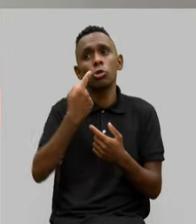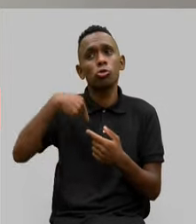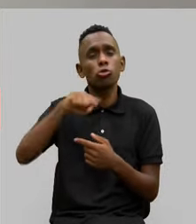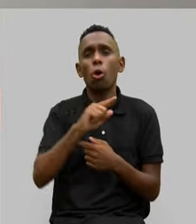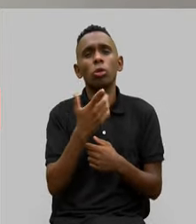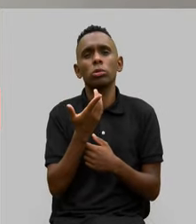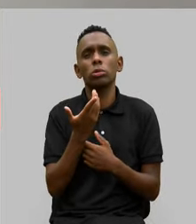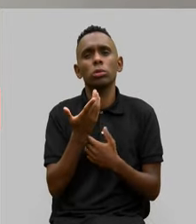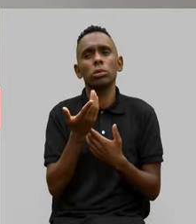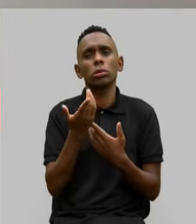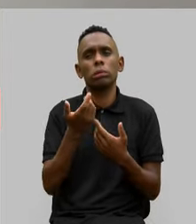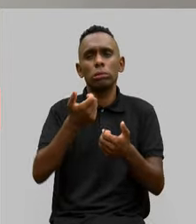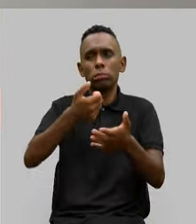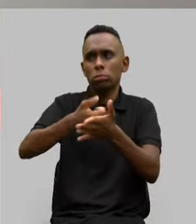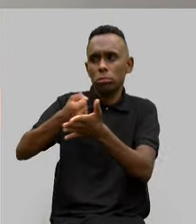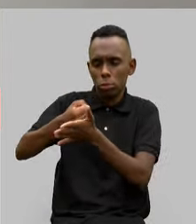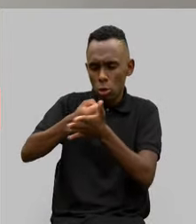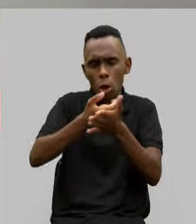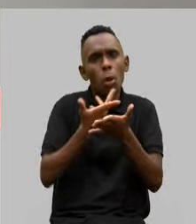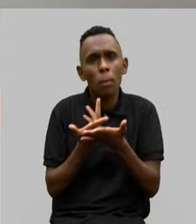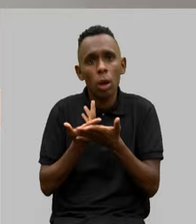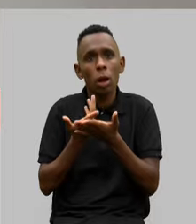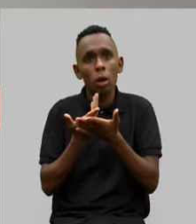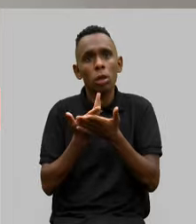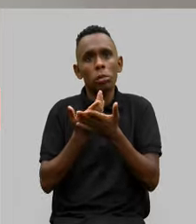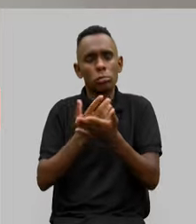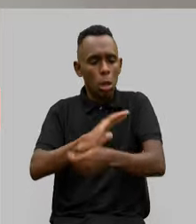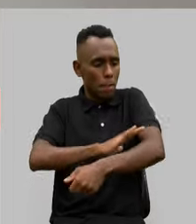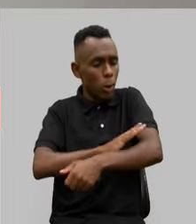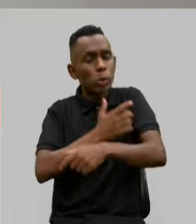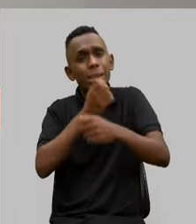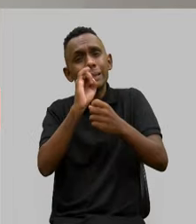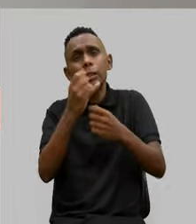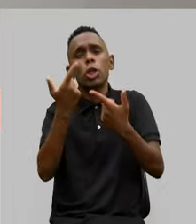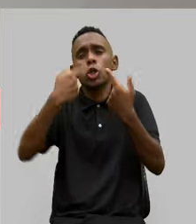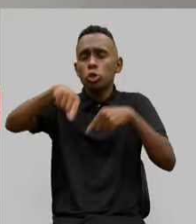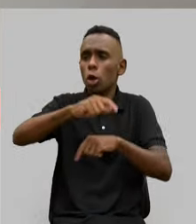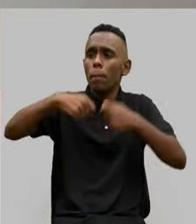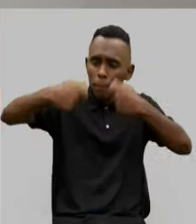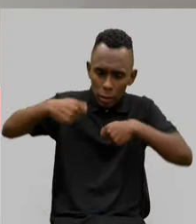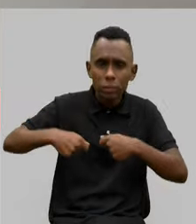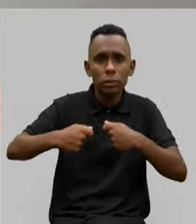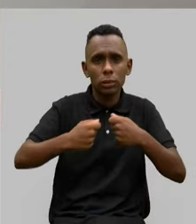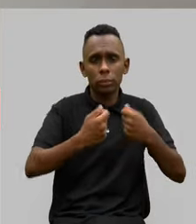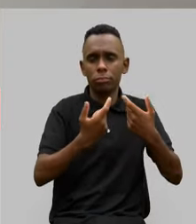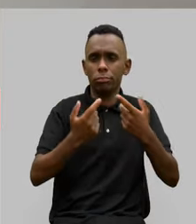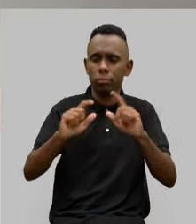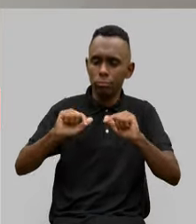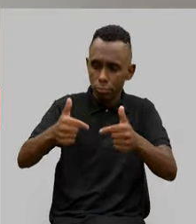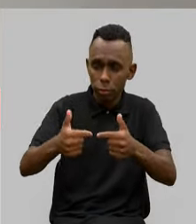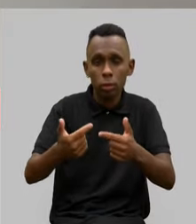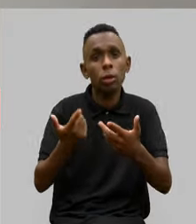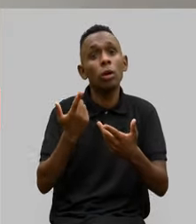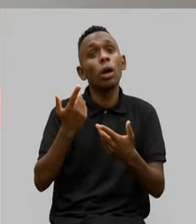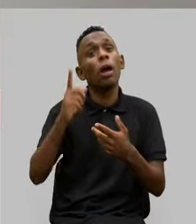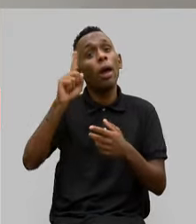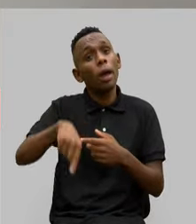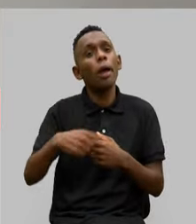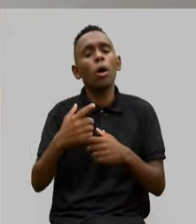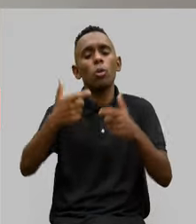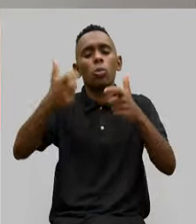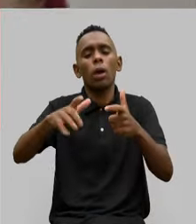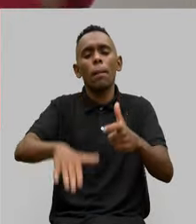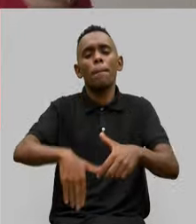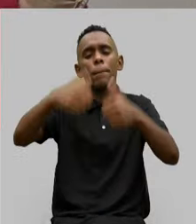gente não quebra resistências e a gente não quebra preconceitos se a gente não disputar a pauta E e esse é o melhor lugar para